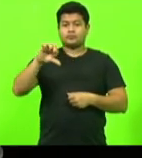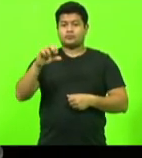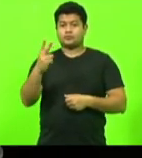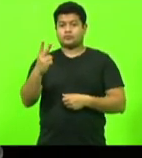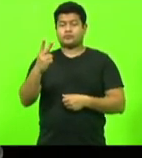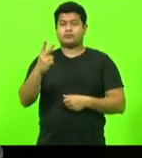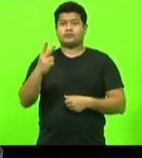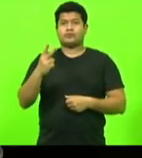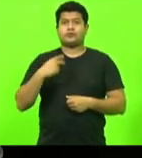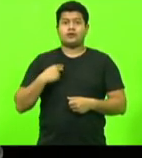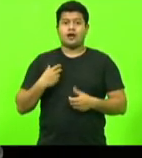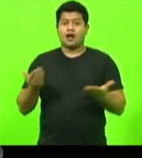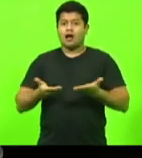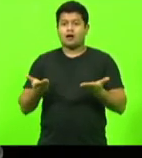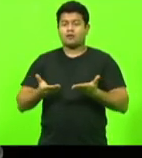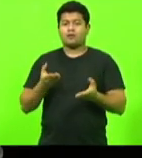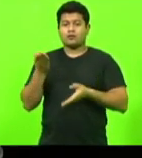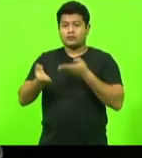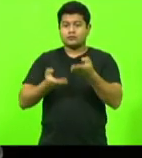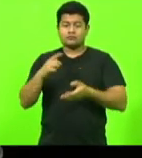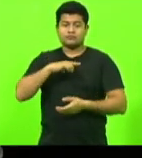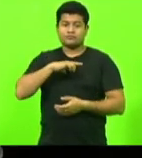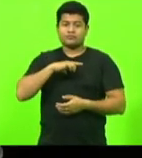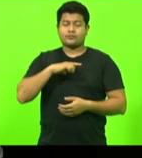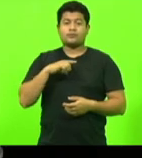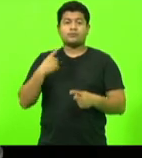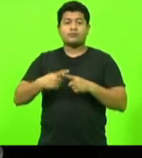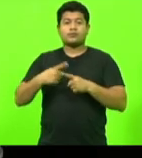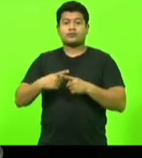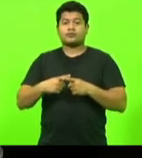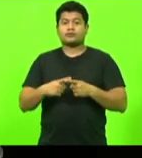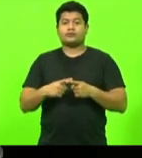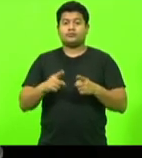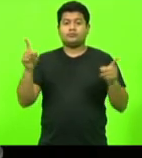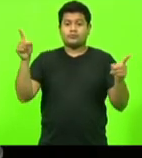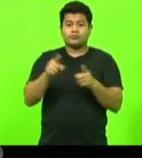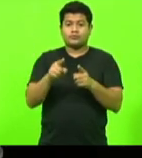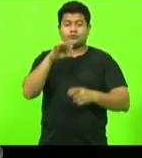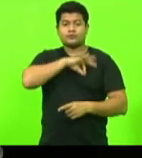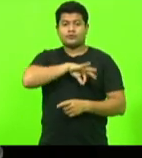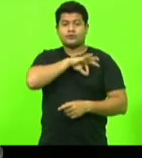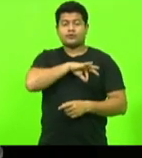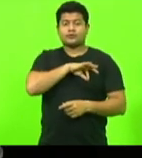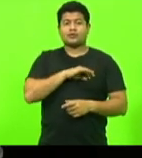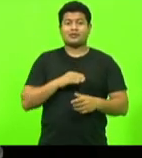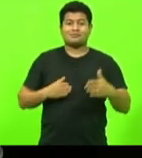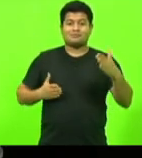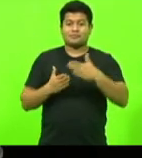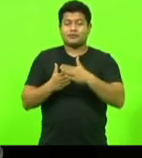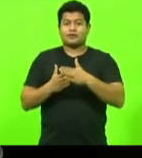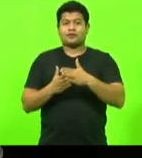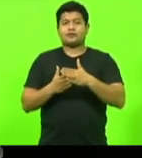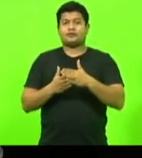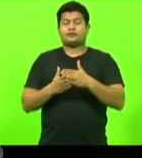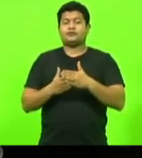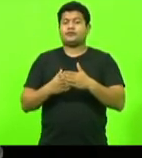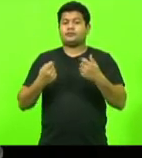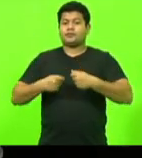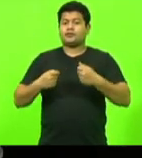da compactação da tabela de vencimentos que impede os efeitos financeiros da promoção